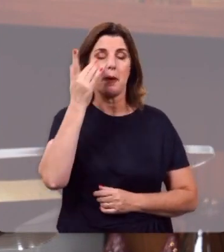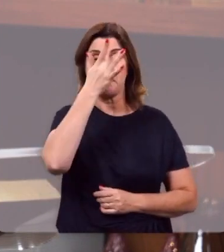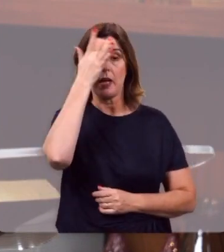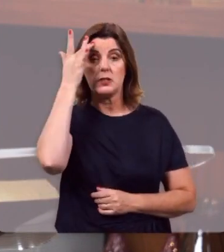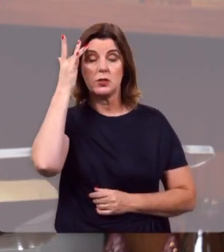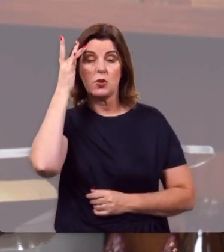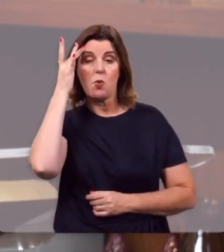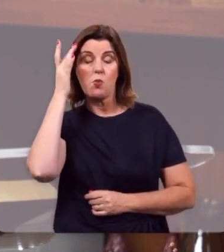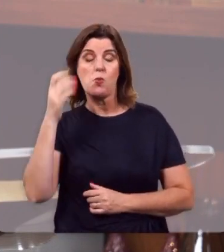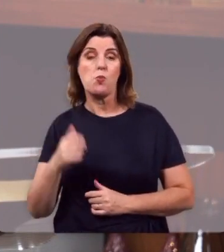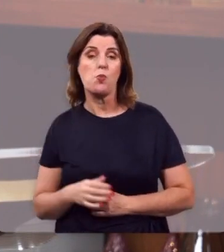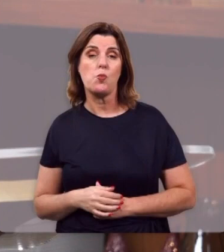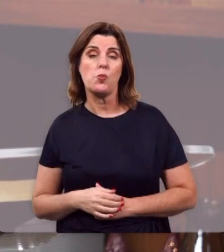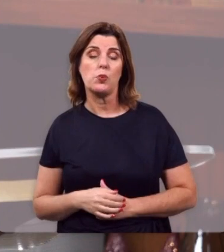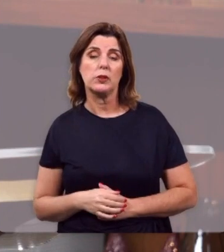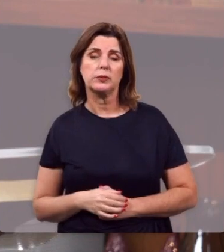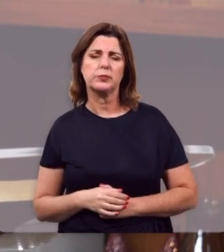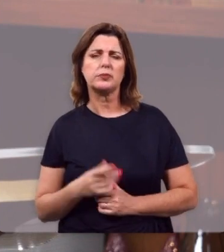que eram